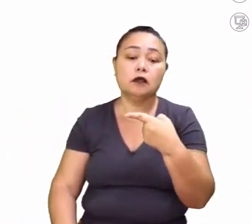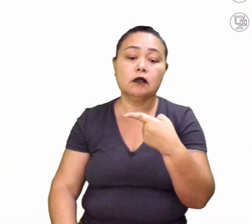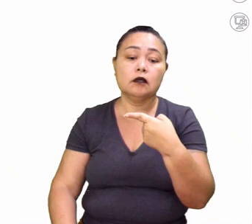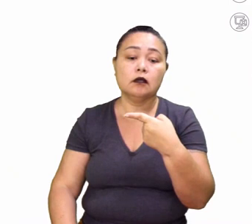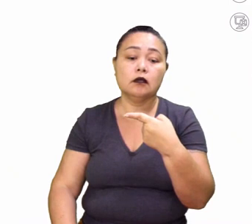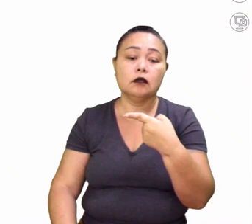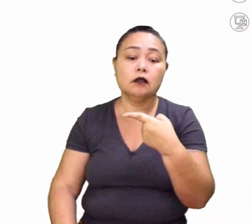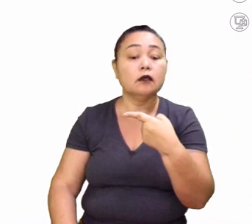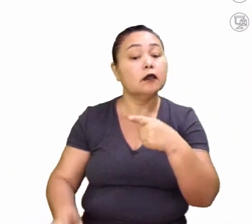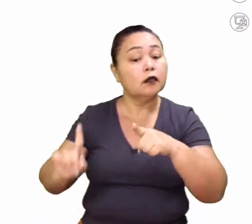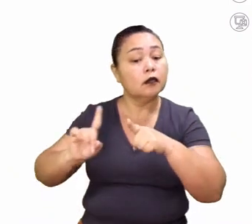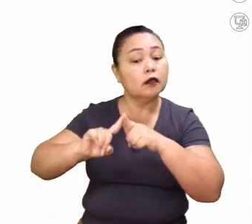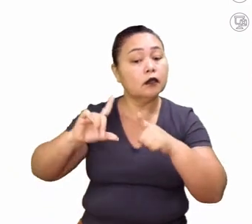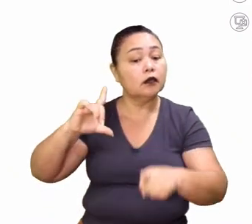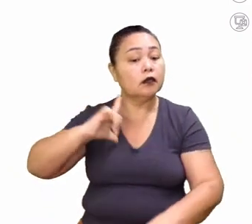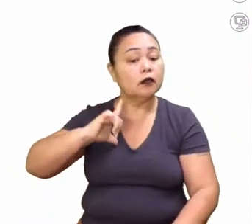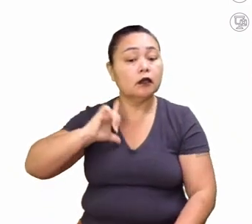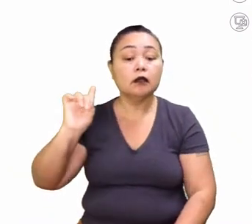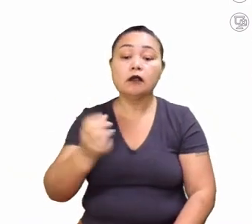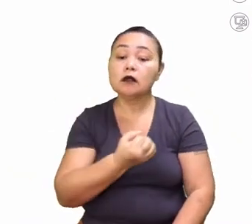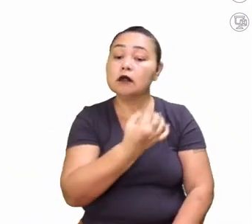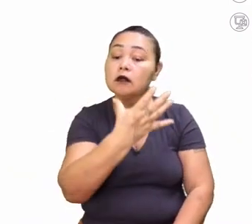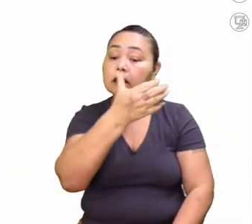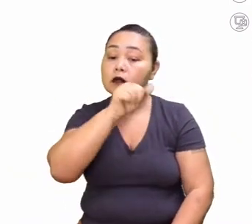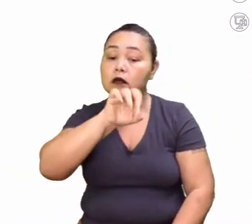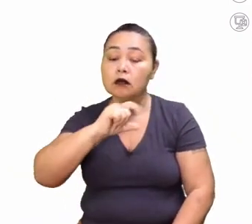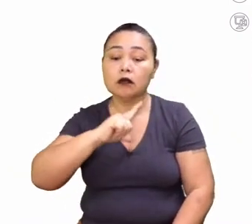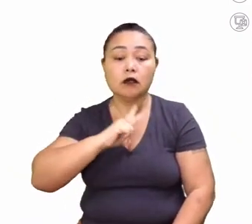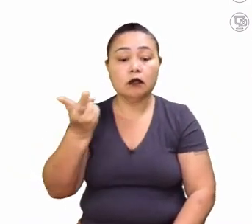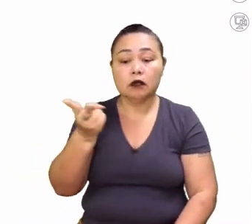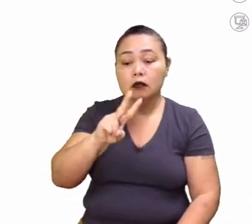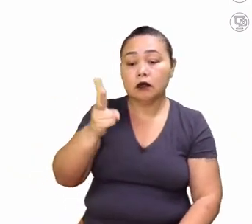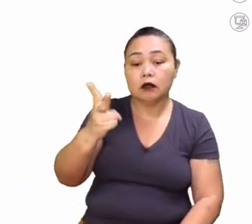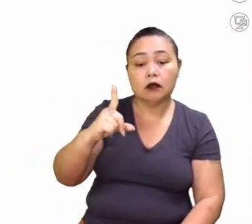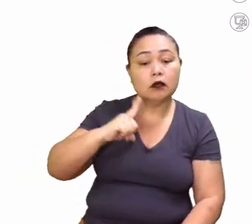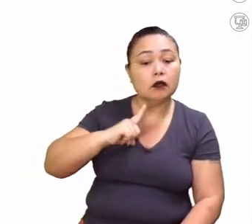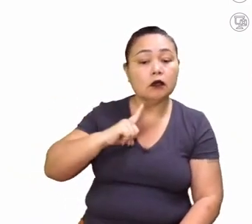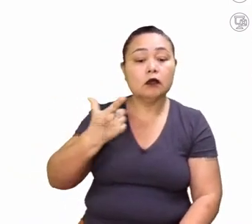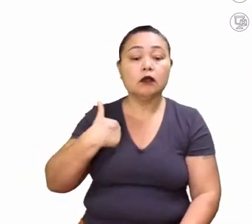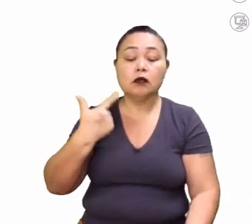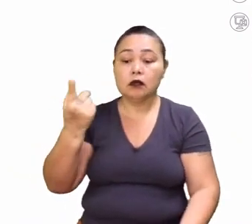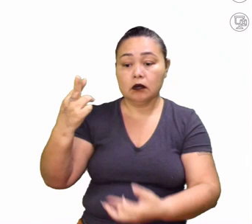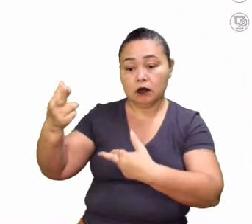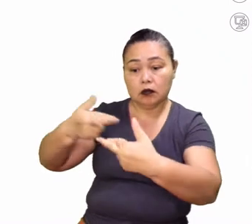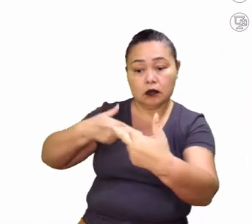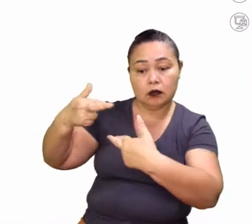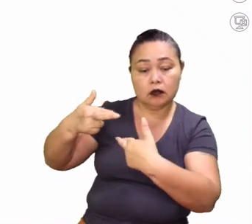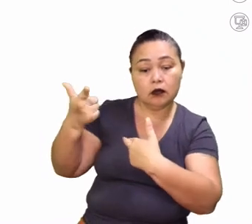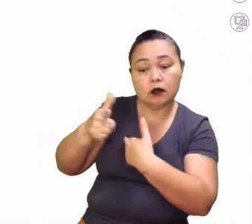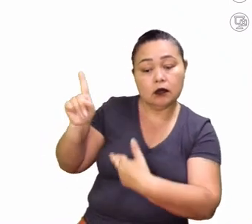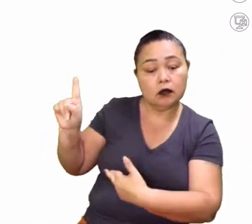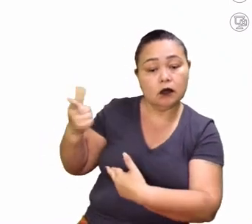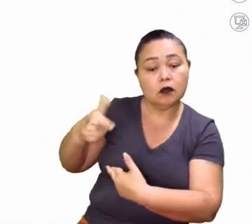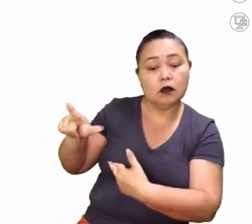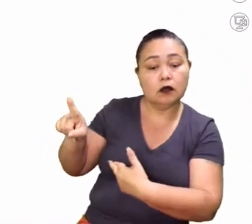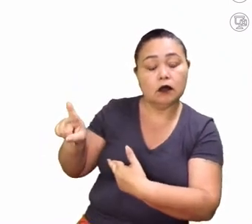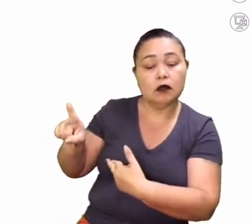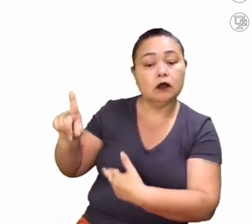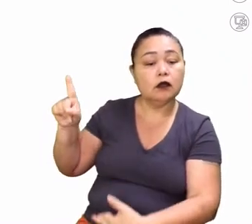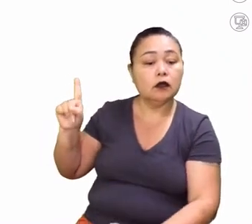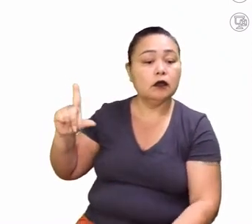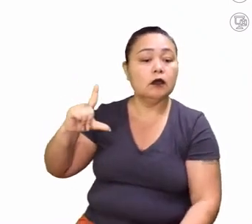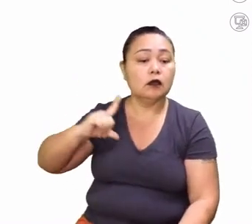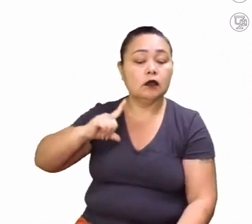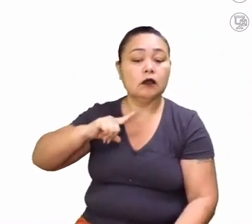quente mas quando tivermos apenas quantidade de calor das duas fontes nós podemos fazer também aí nós vamos usar essa outra relação aqui eu